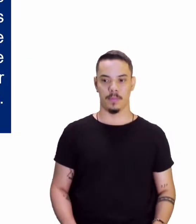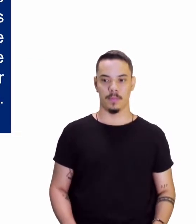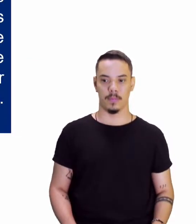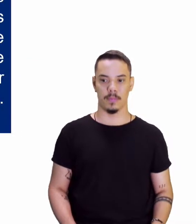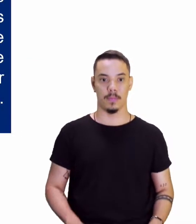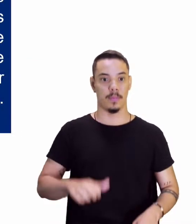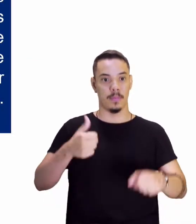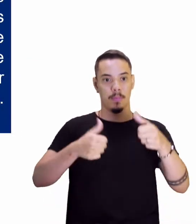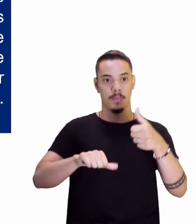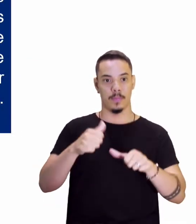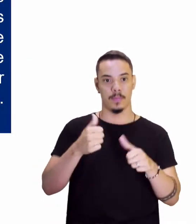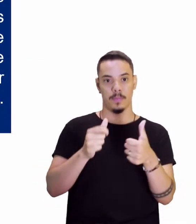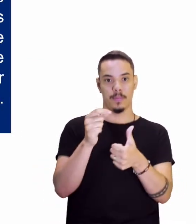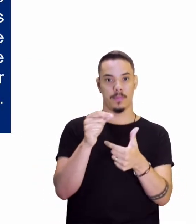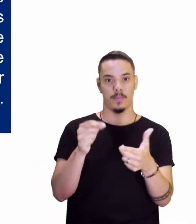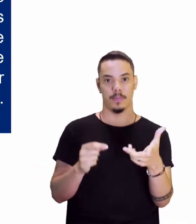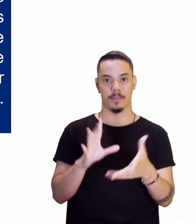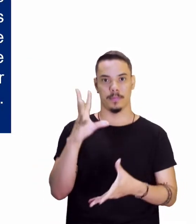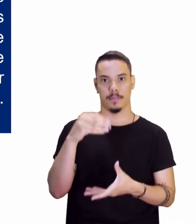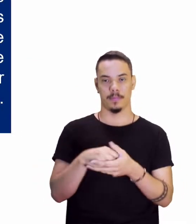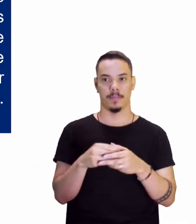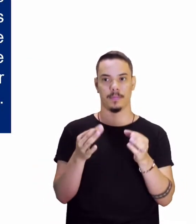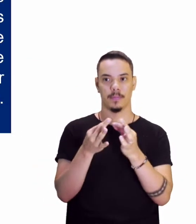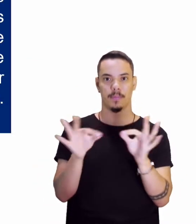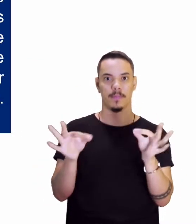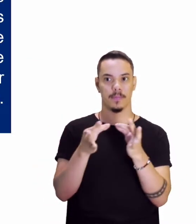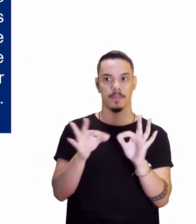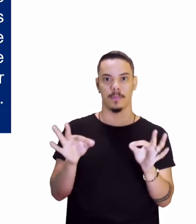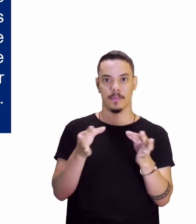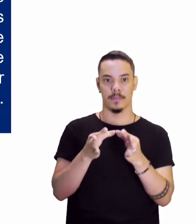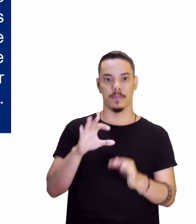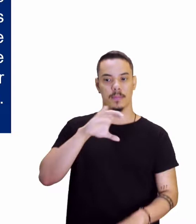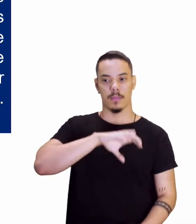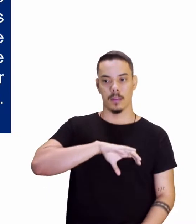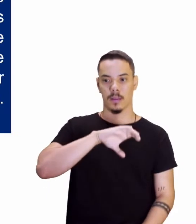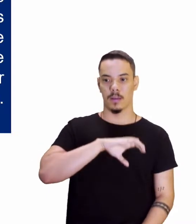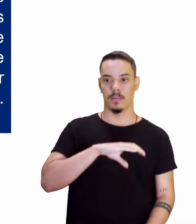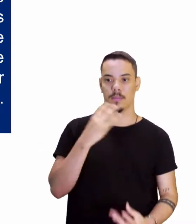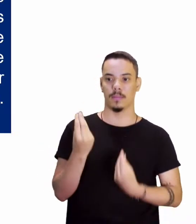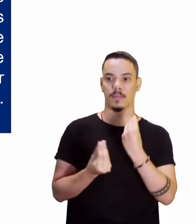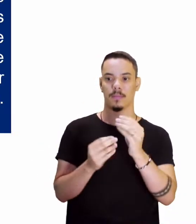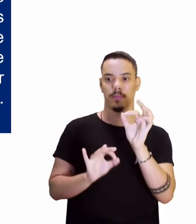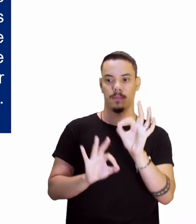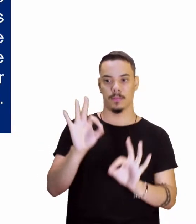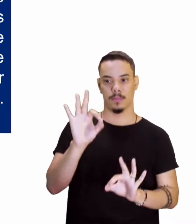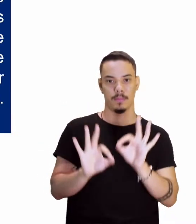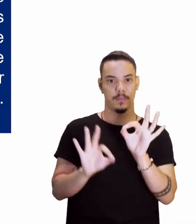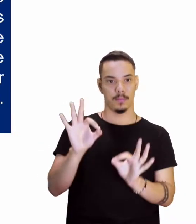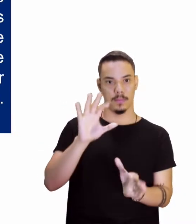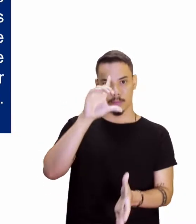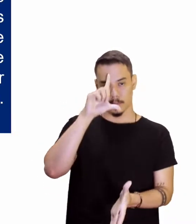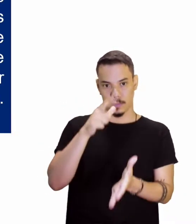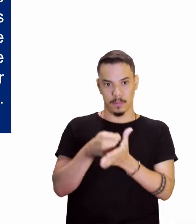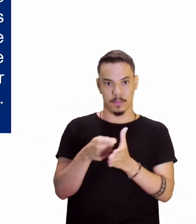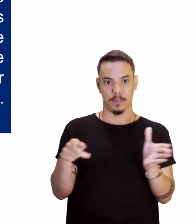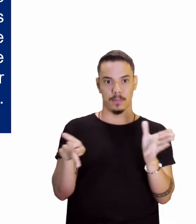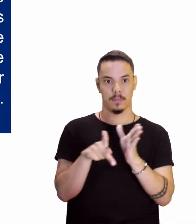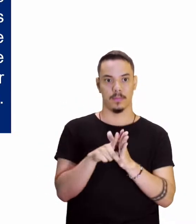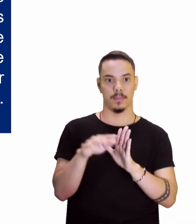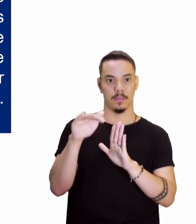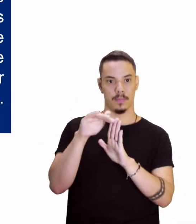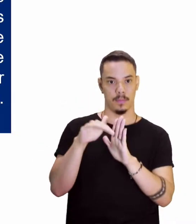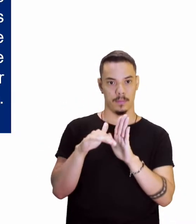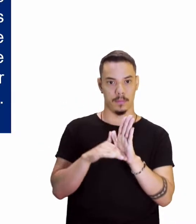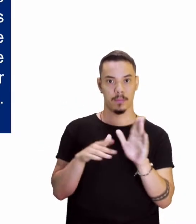Analisar elementos e aspectos da sintaxe do português, como a ordem dos constituintes da sentença e a sintaxe